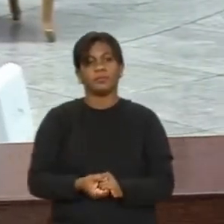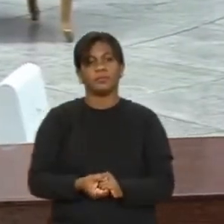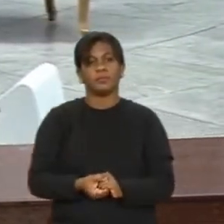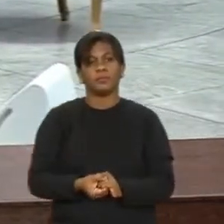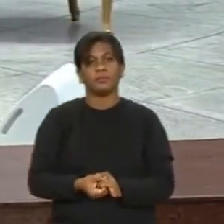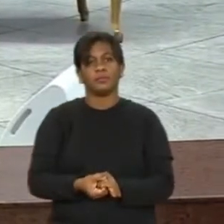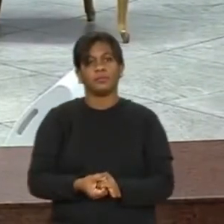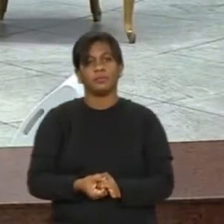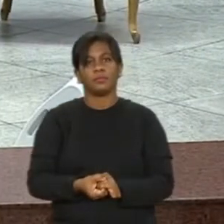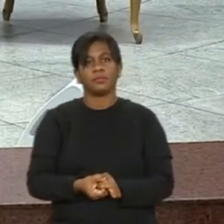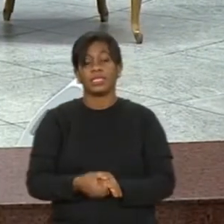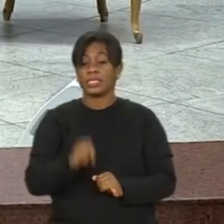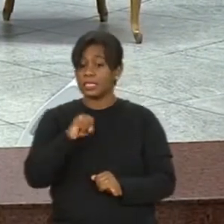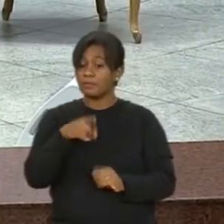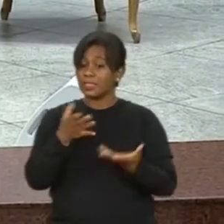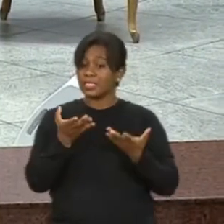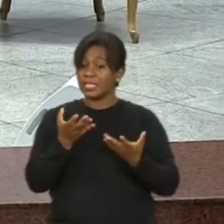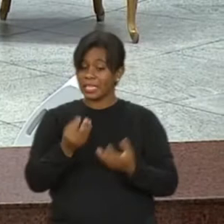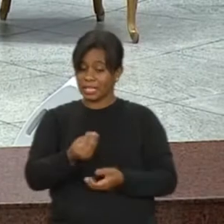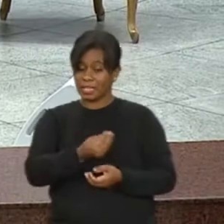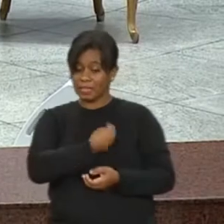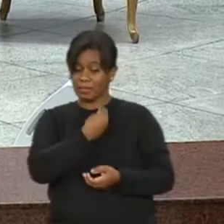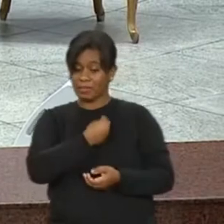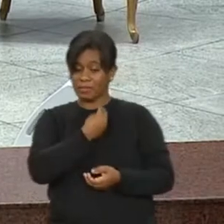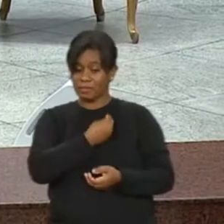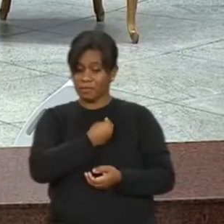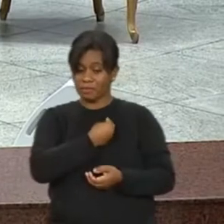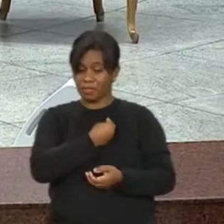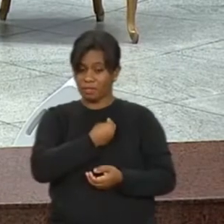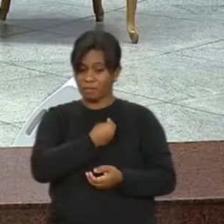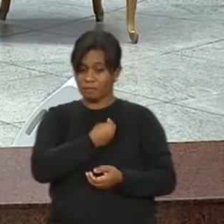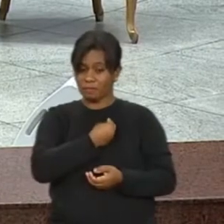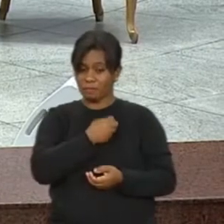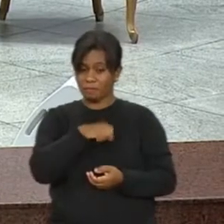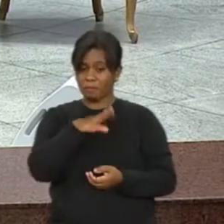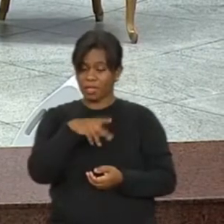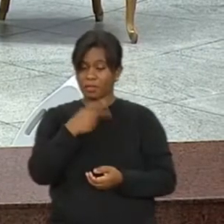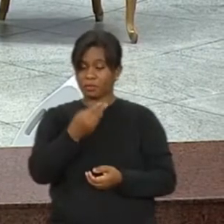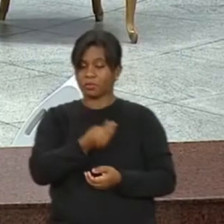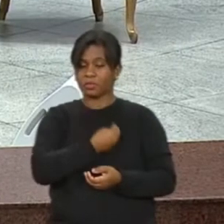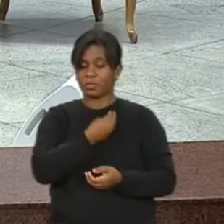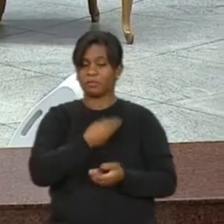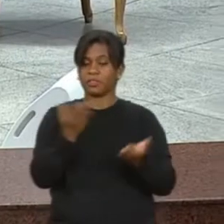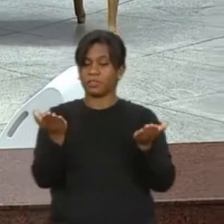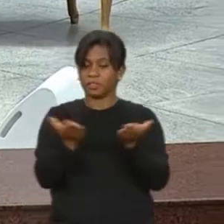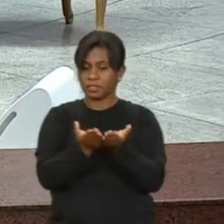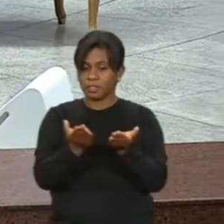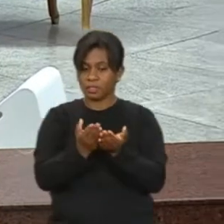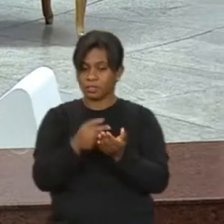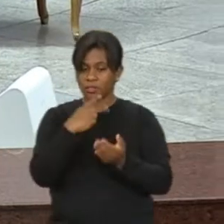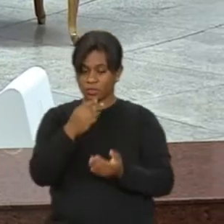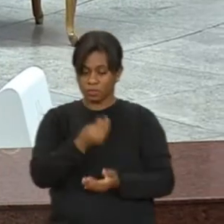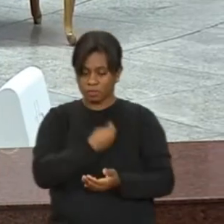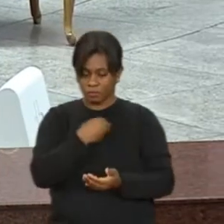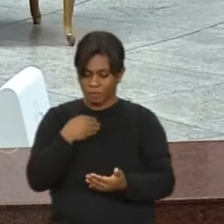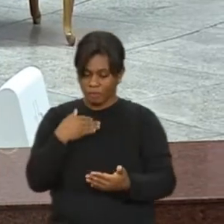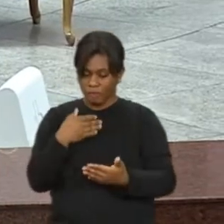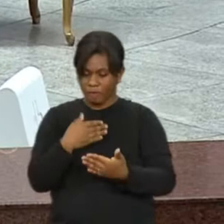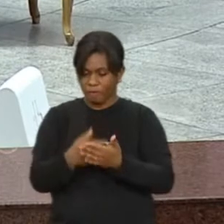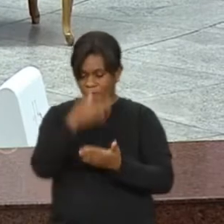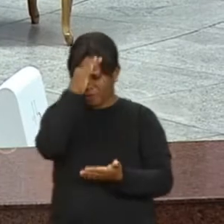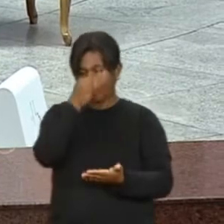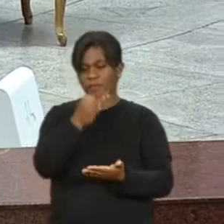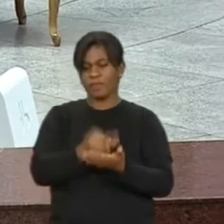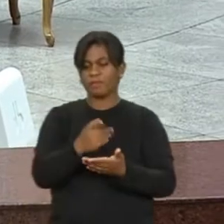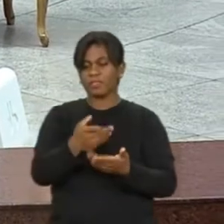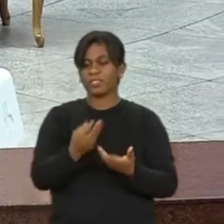Se você quer sobreviver na sua vida cristã, se na sua caminhada de fé você